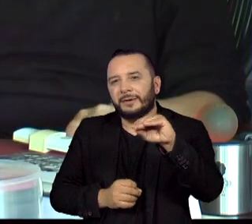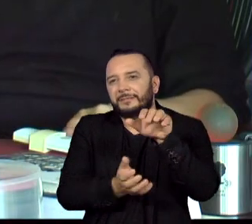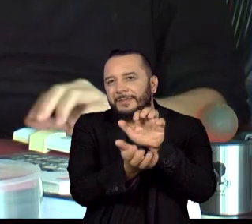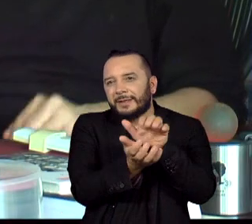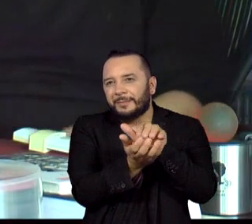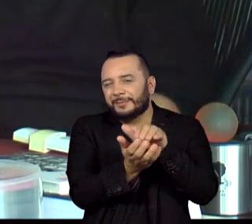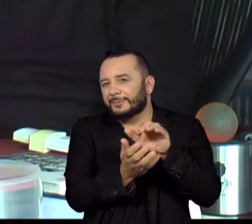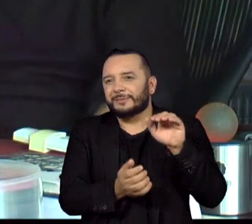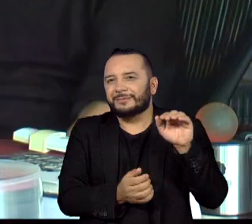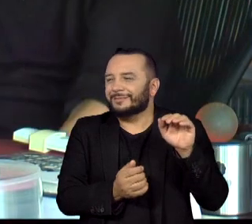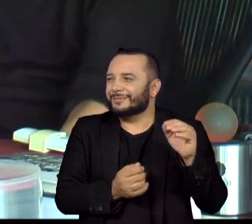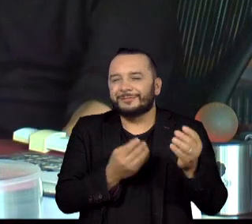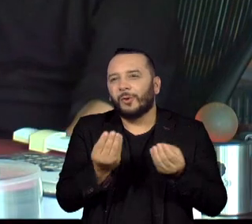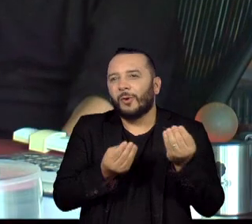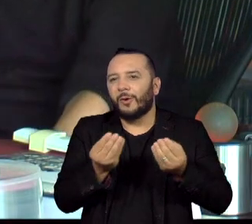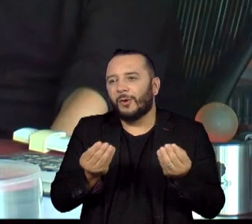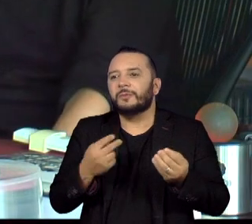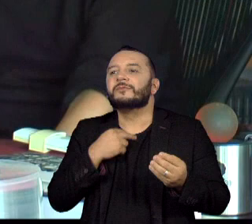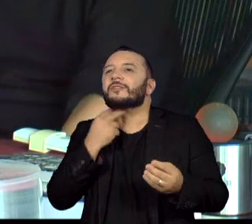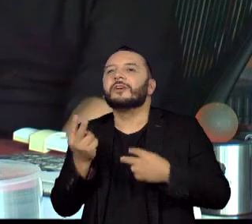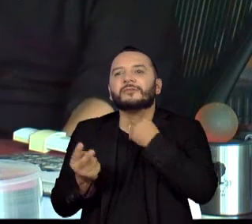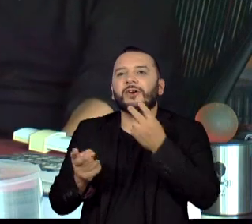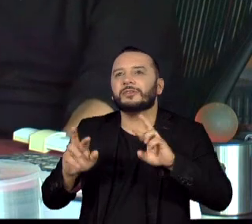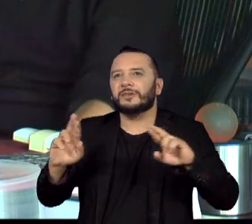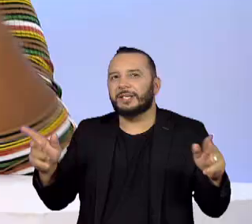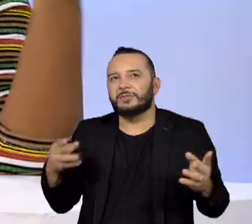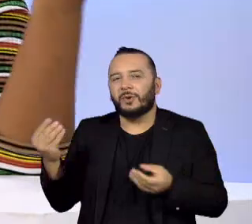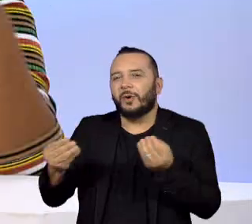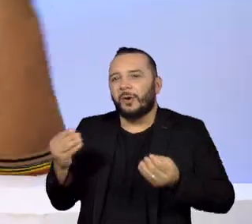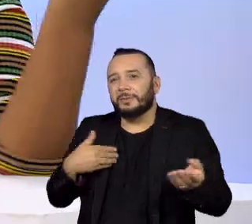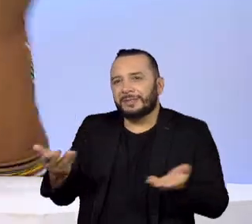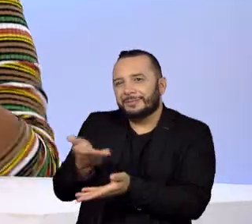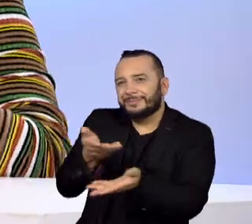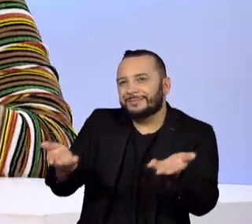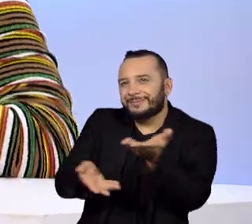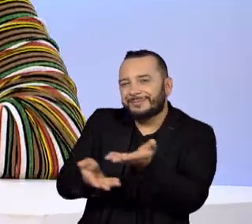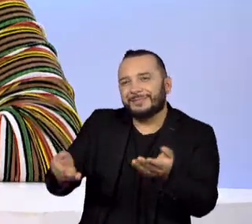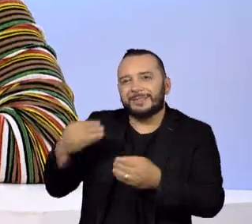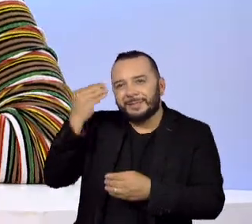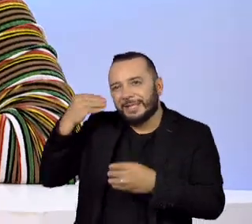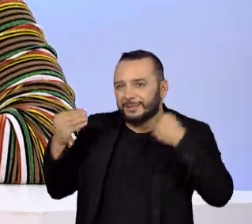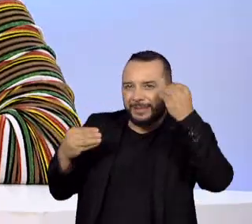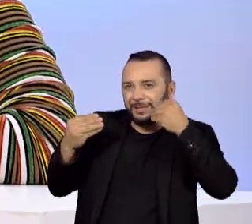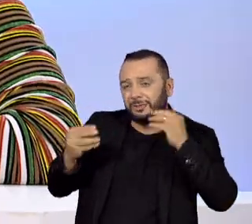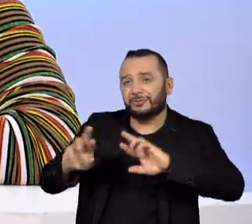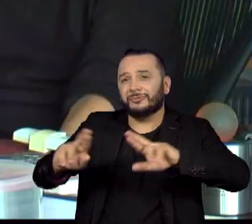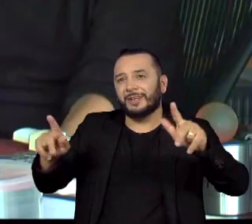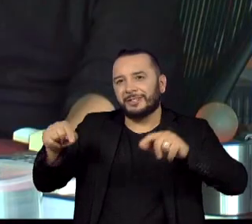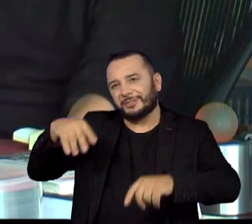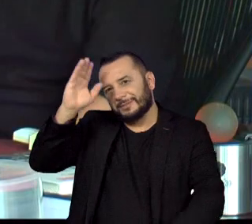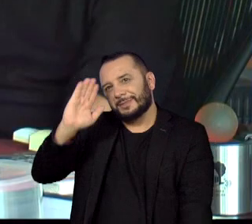trocaram essas vivências e experiências, vindos de lugares tão diferentes do próprio Brasil?